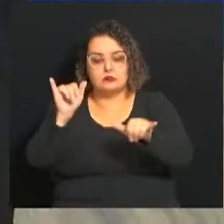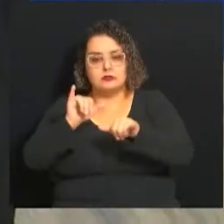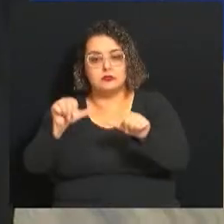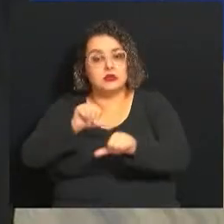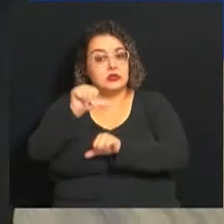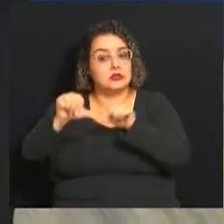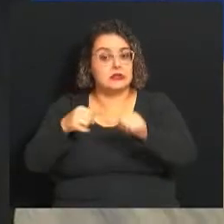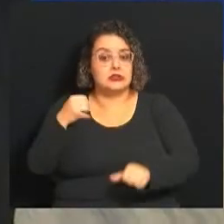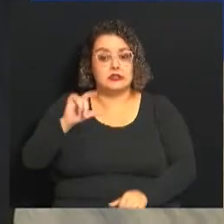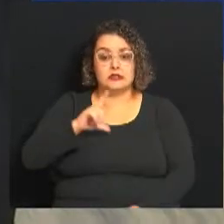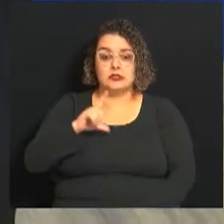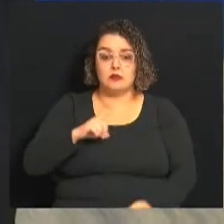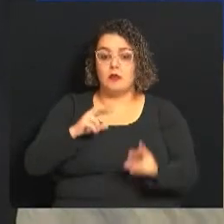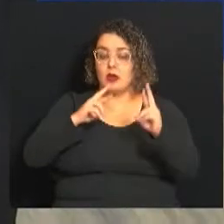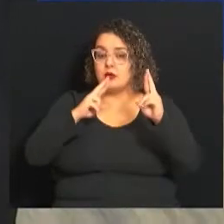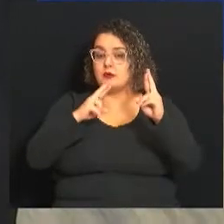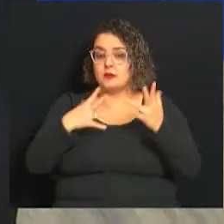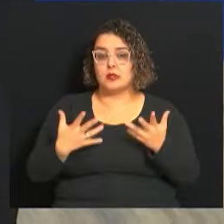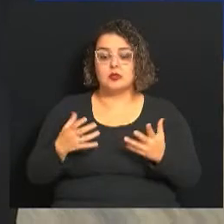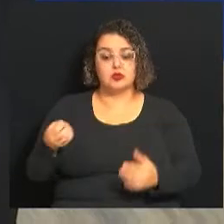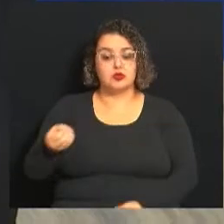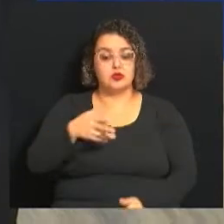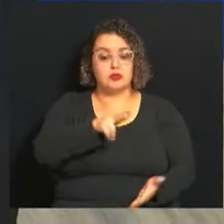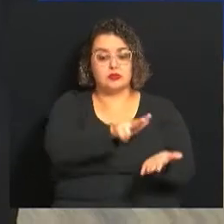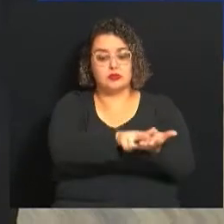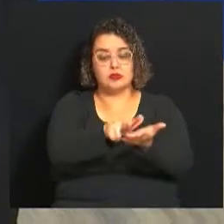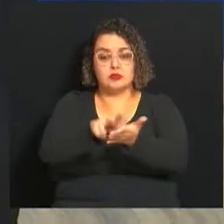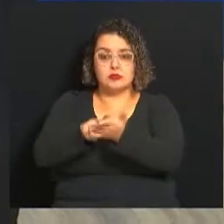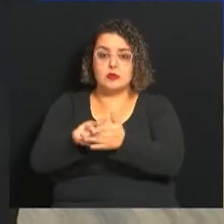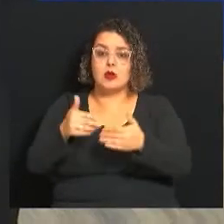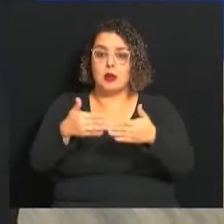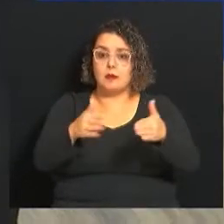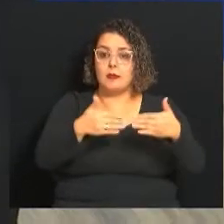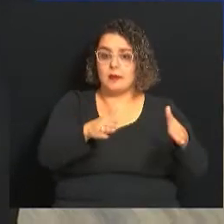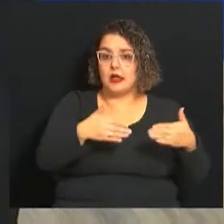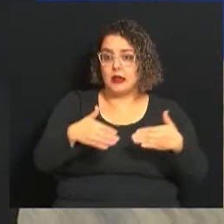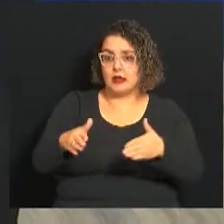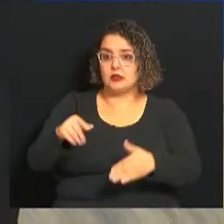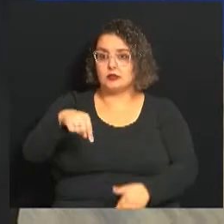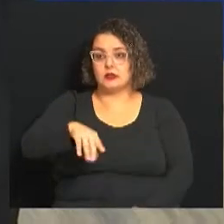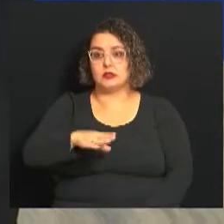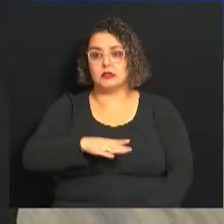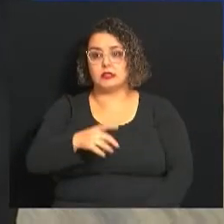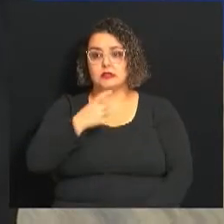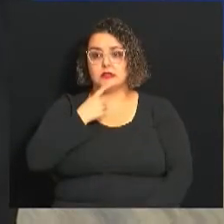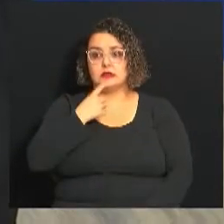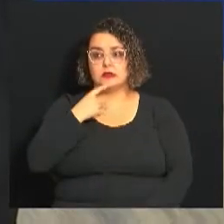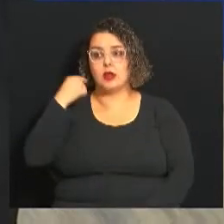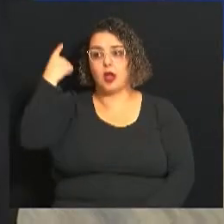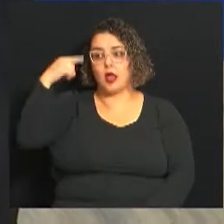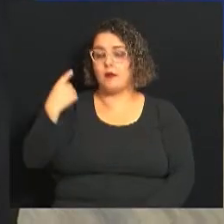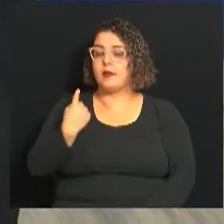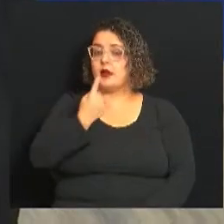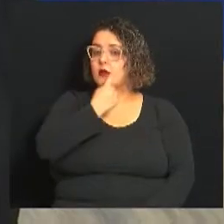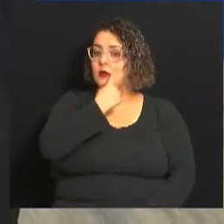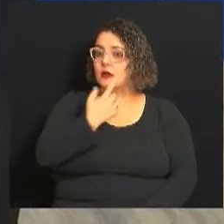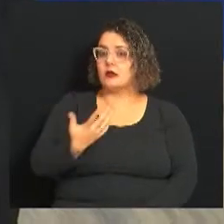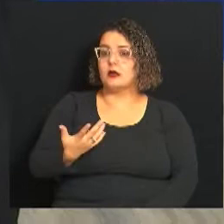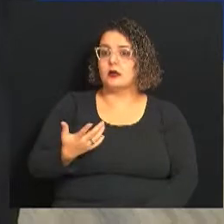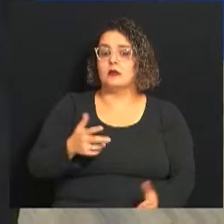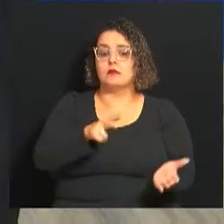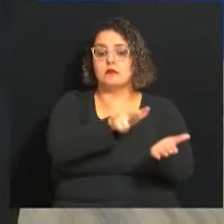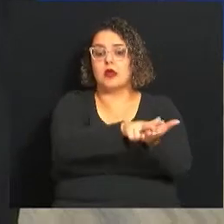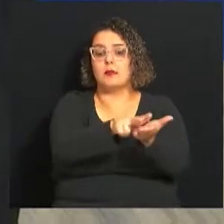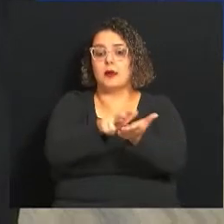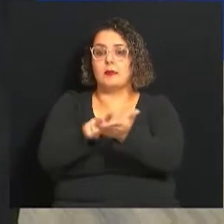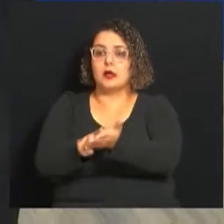existe uma expectativa de que novos leitos sejam abertos aqui na cidade. E, Mirna Abreu, em relação à taxa de ocupação